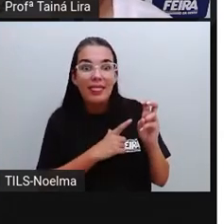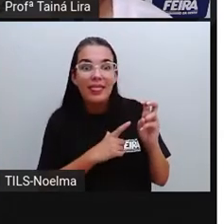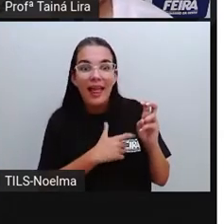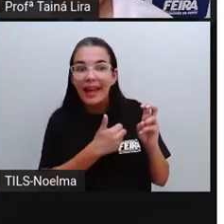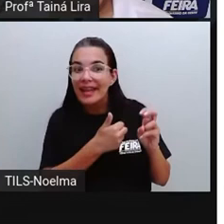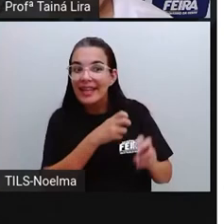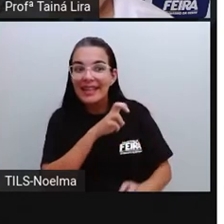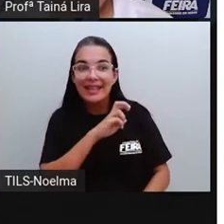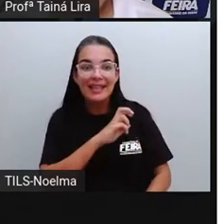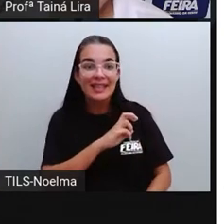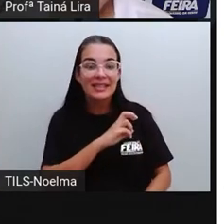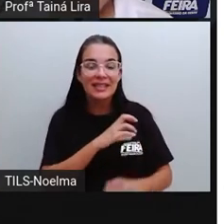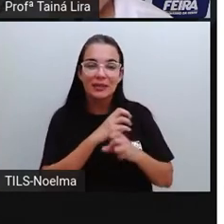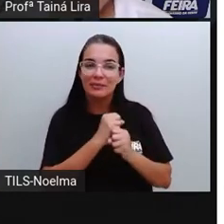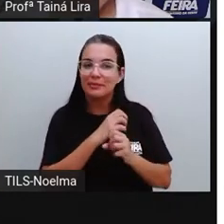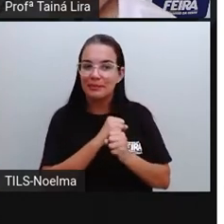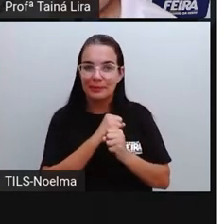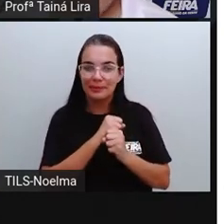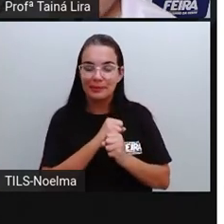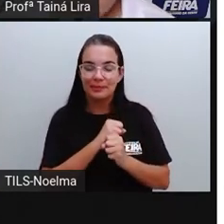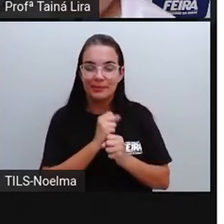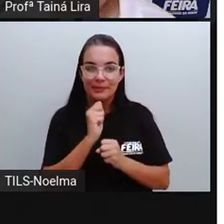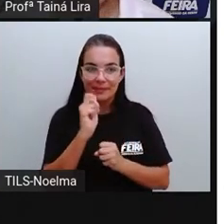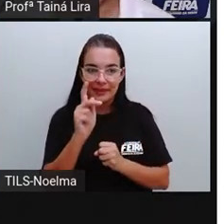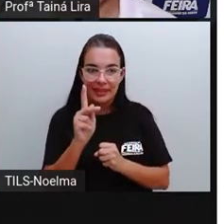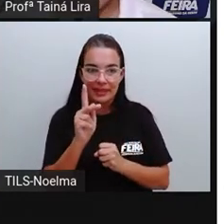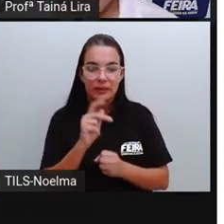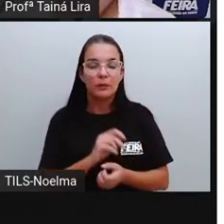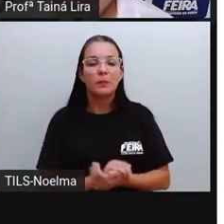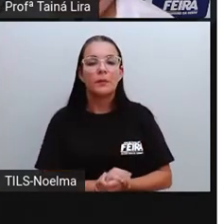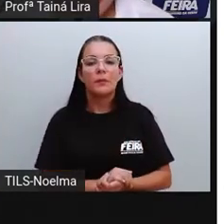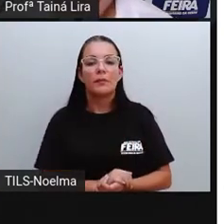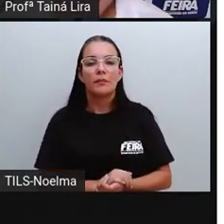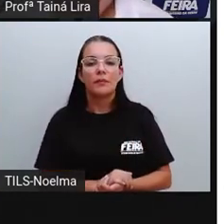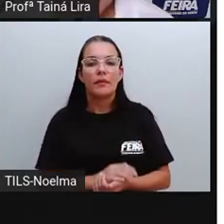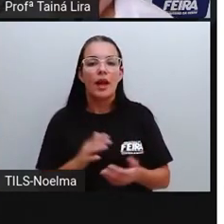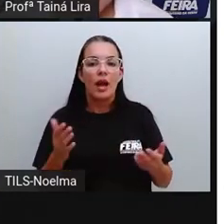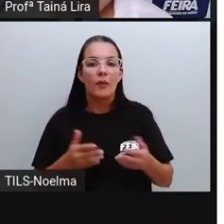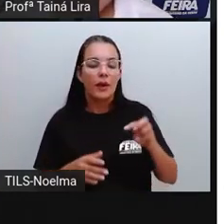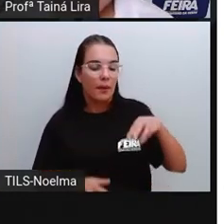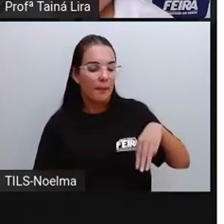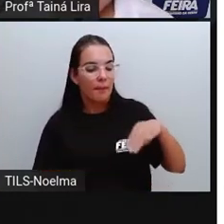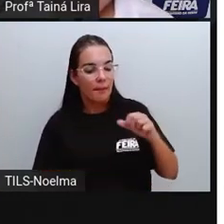ó, 15 pontos, certo? Agora vamos ver Marcelo.